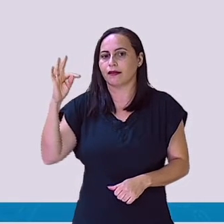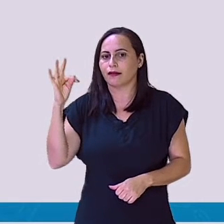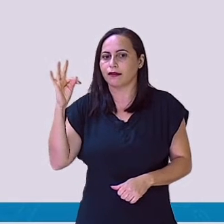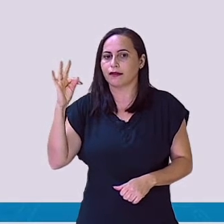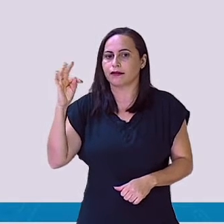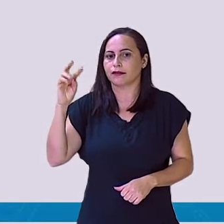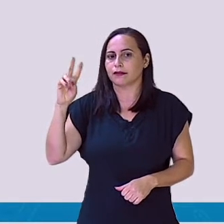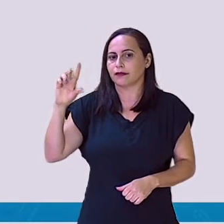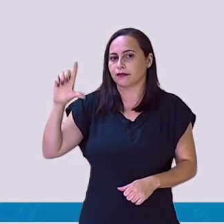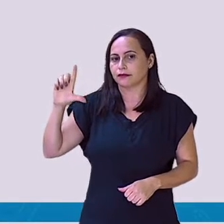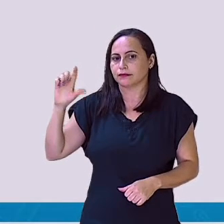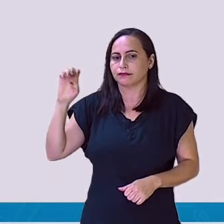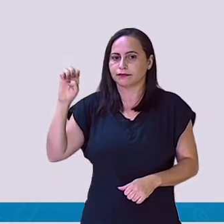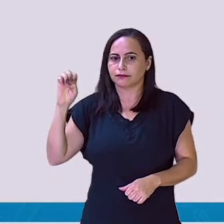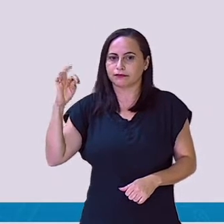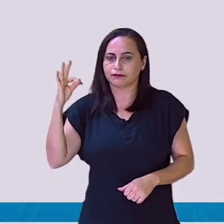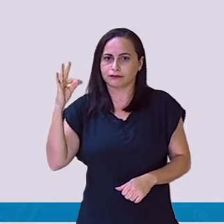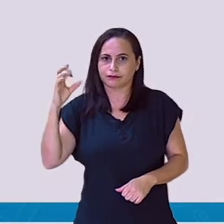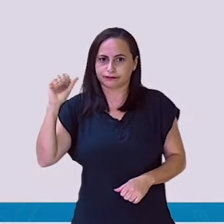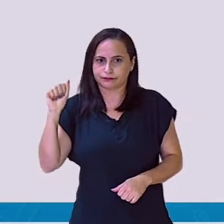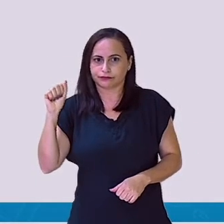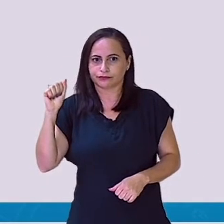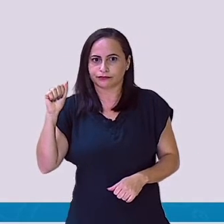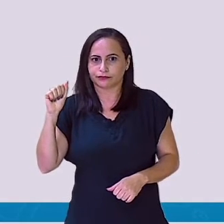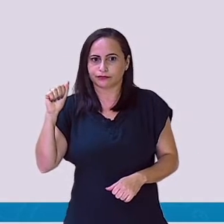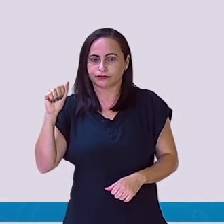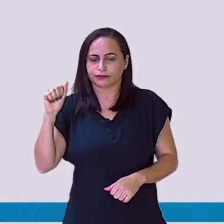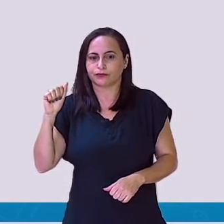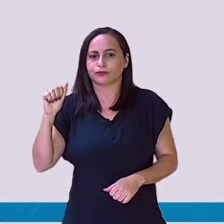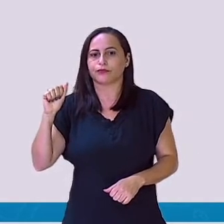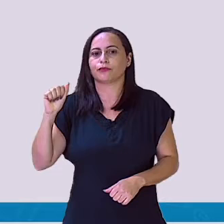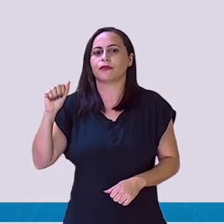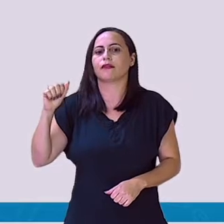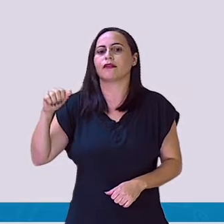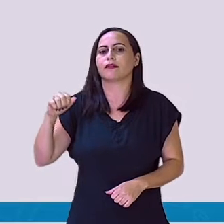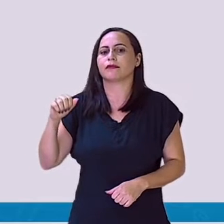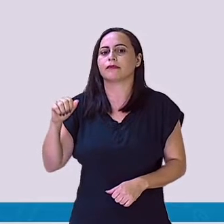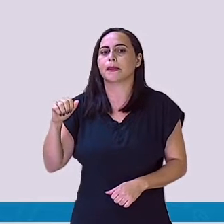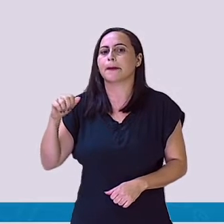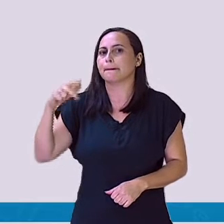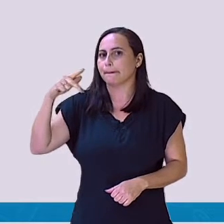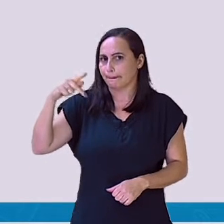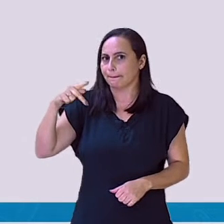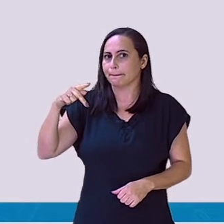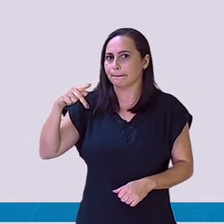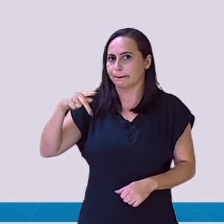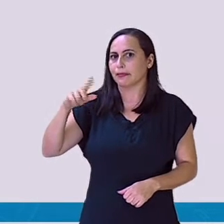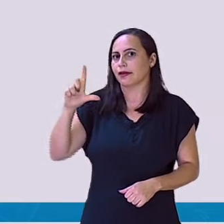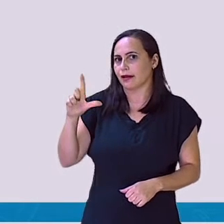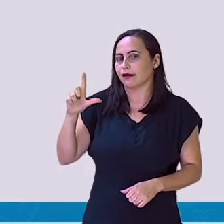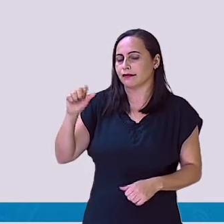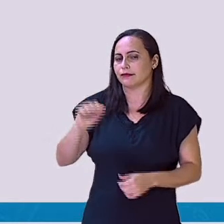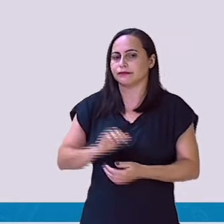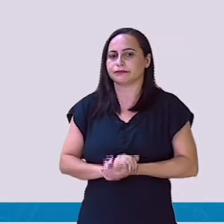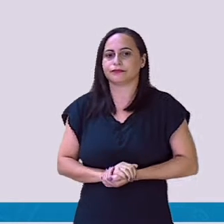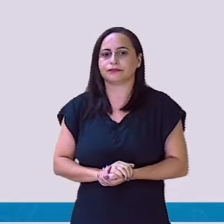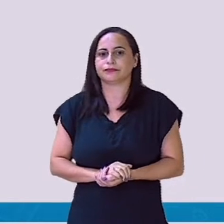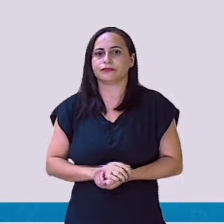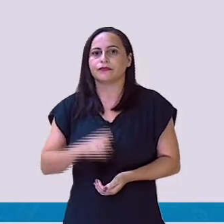Pedra, DR. Plano, PL, tá? Então, tem